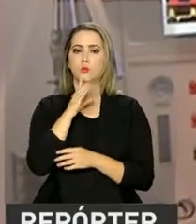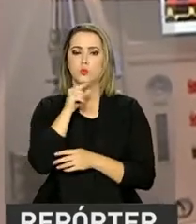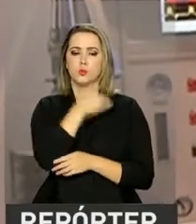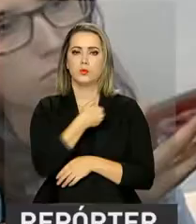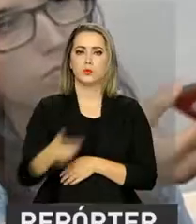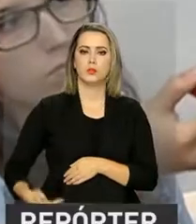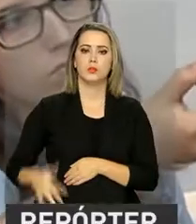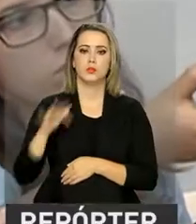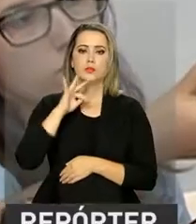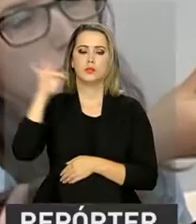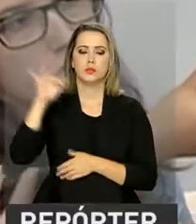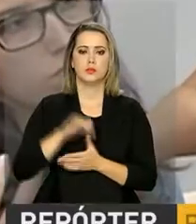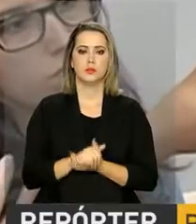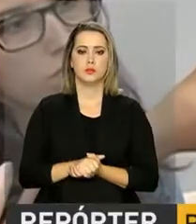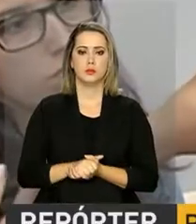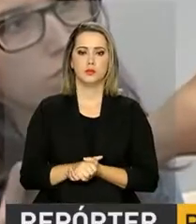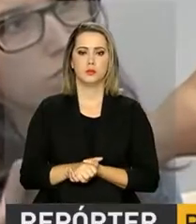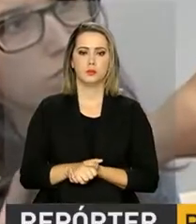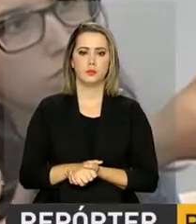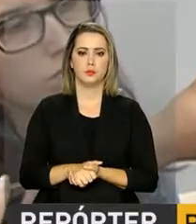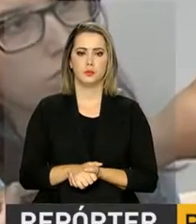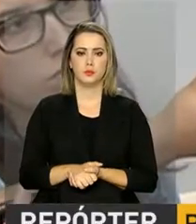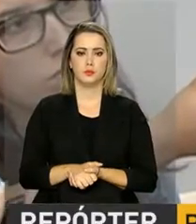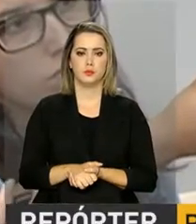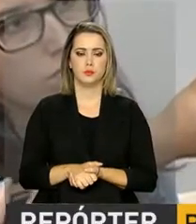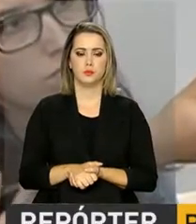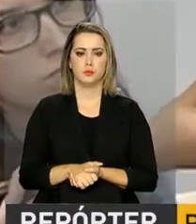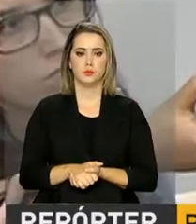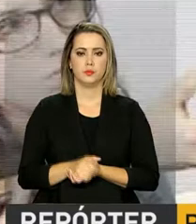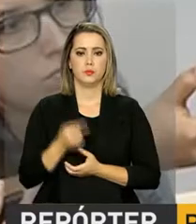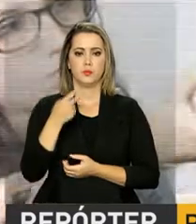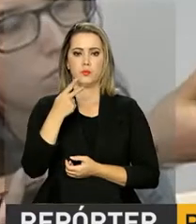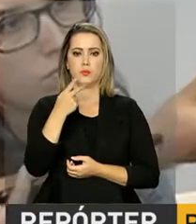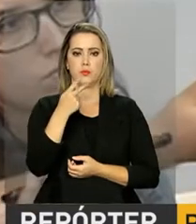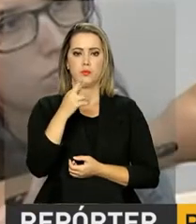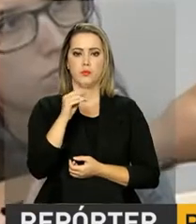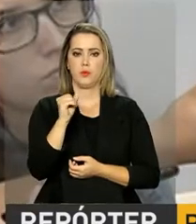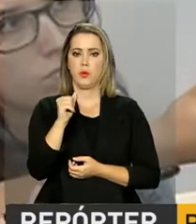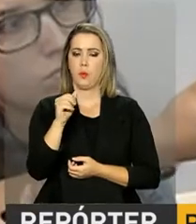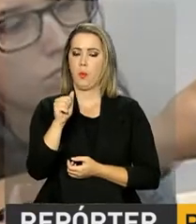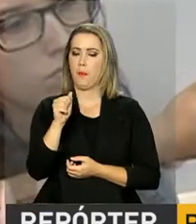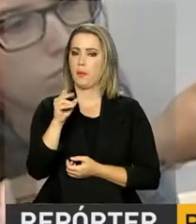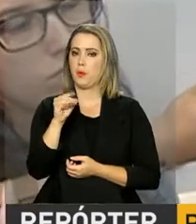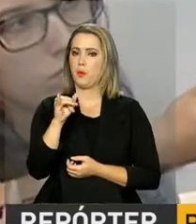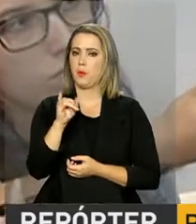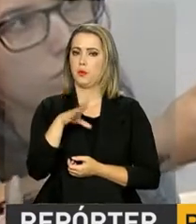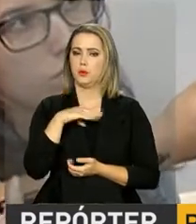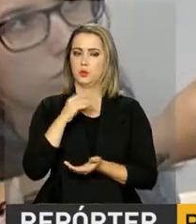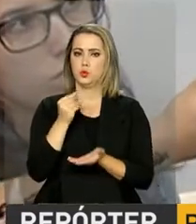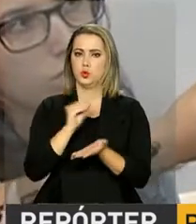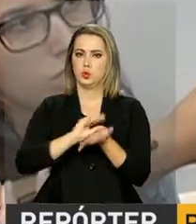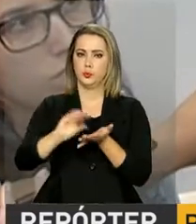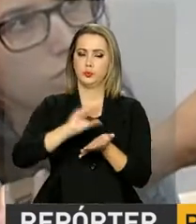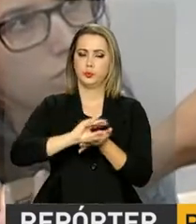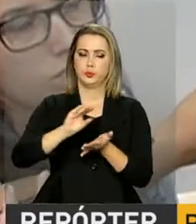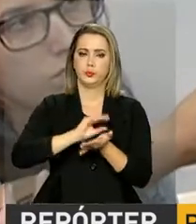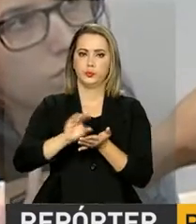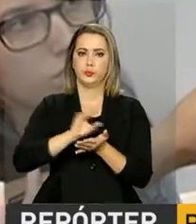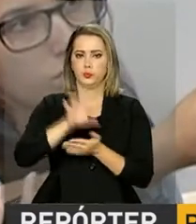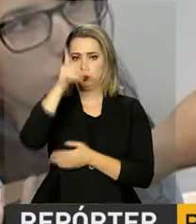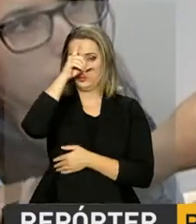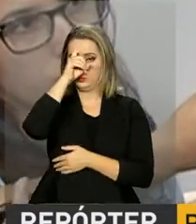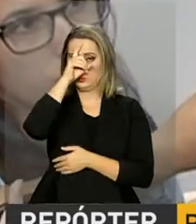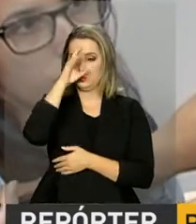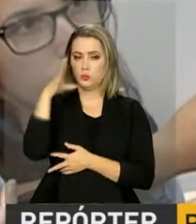governo federal. O PROAD é uma aplicação de recursos de isenção fiscal dos hospitais